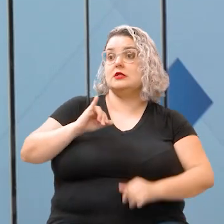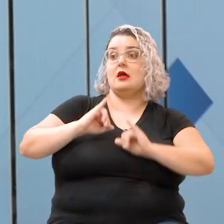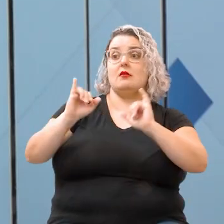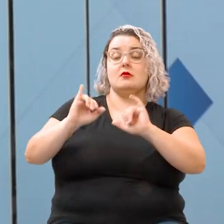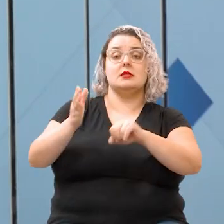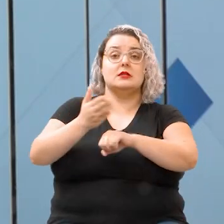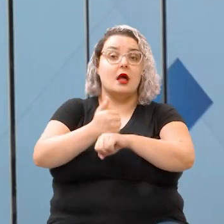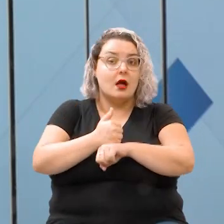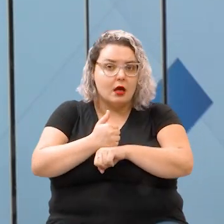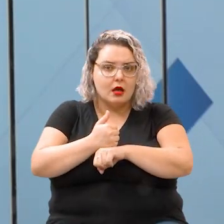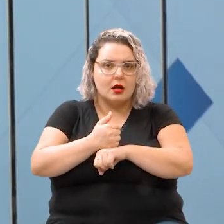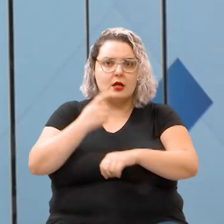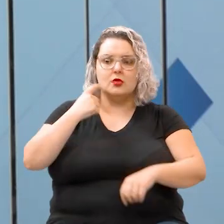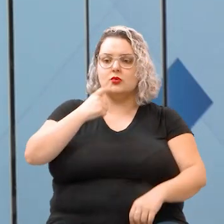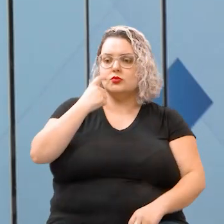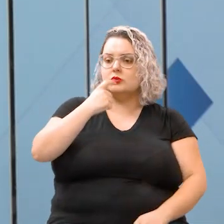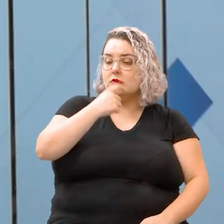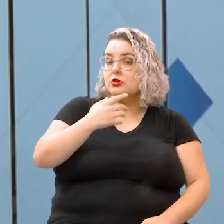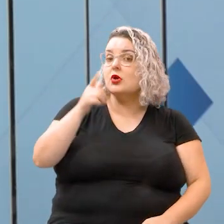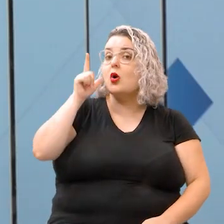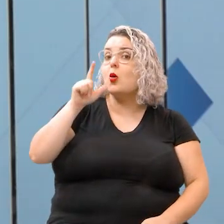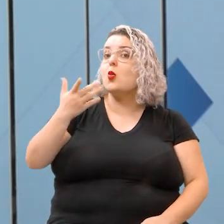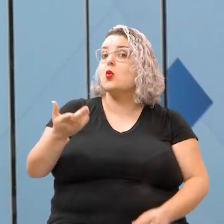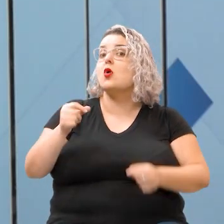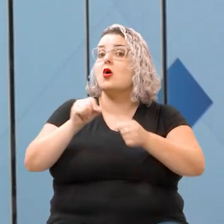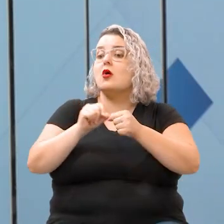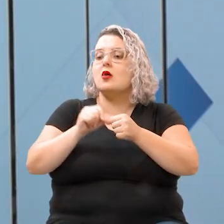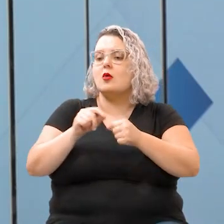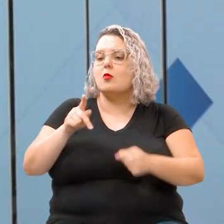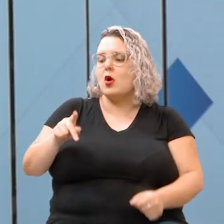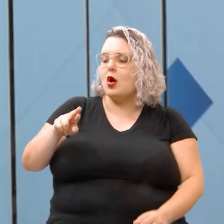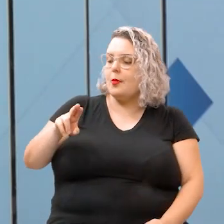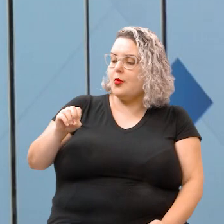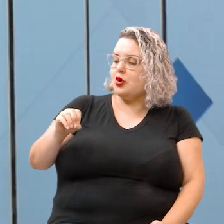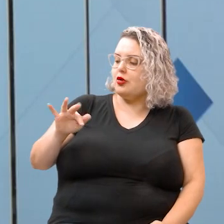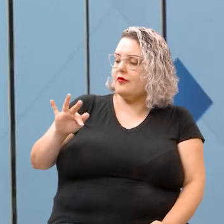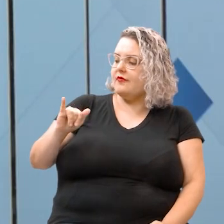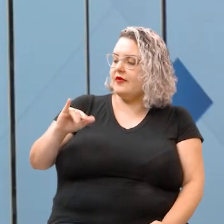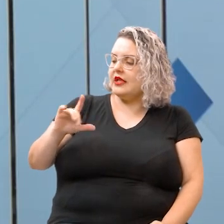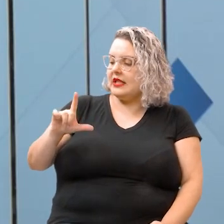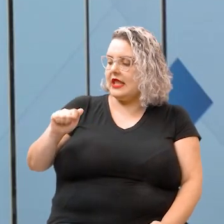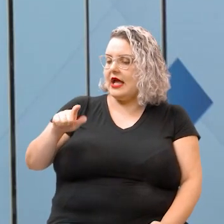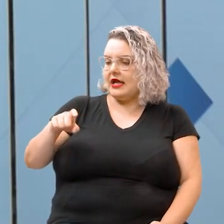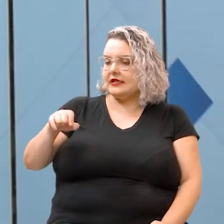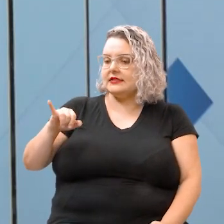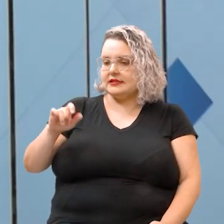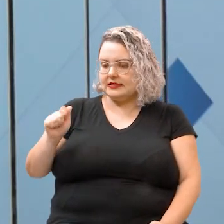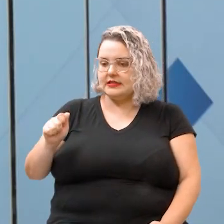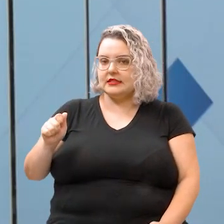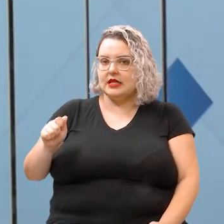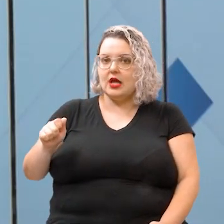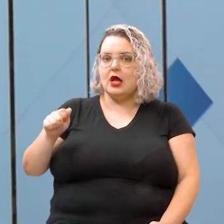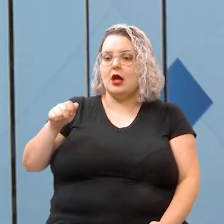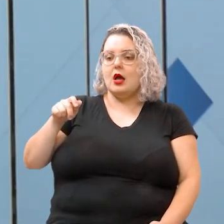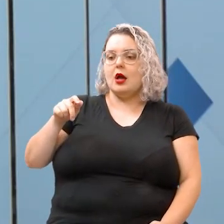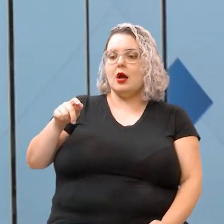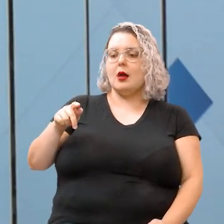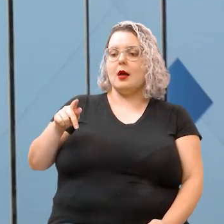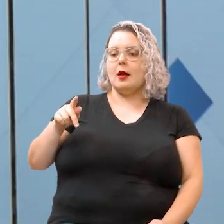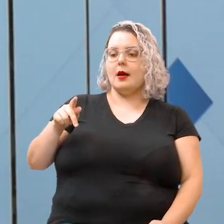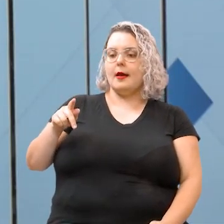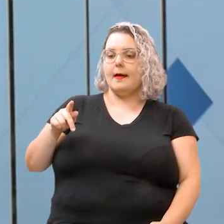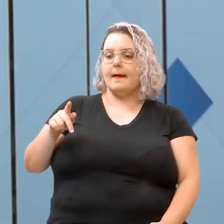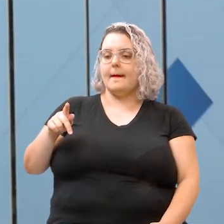avisa antes, o dentista ele consegue fazer uma profilaxia antibiótica, né? É isso que eu acho que a Isabela estava falando, do